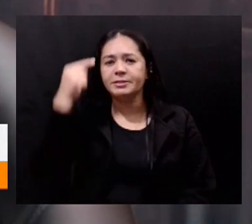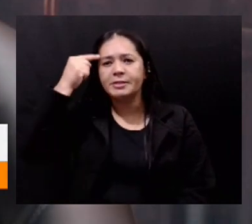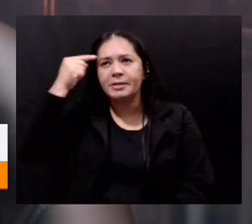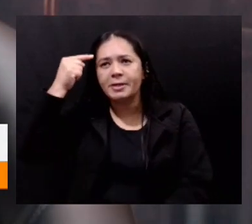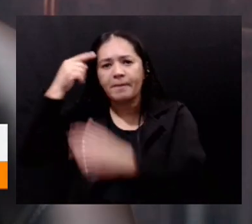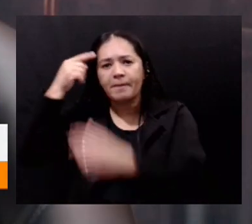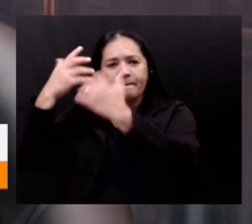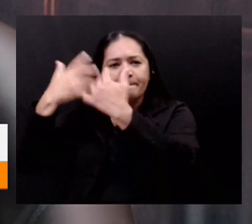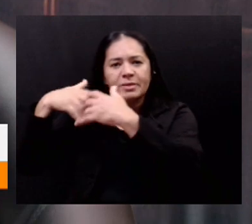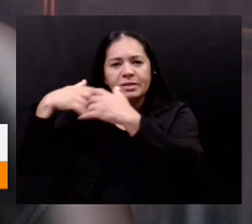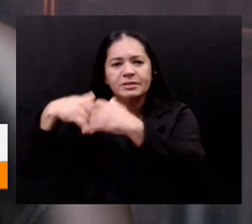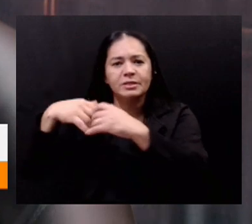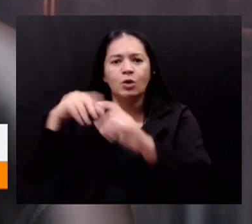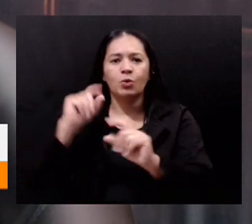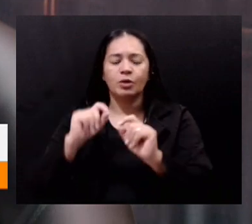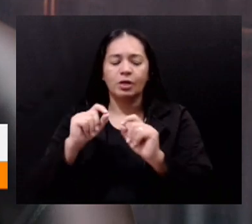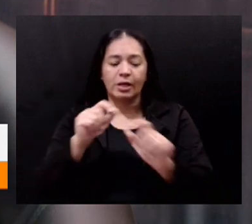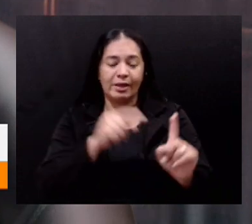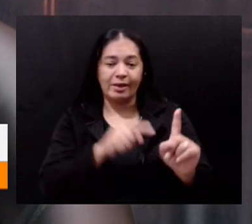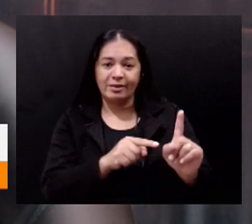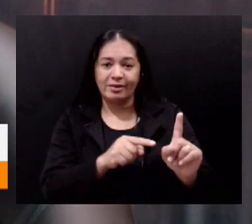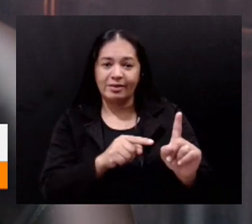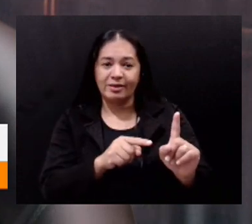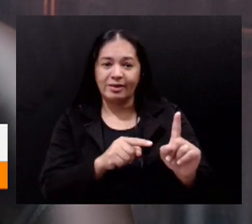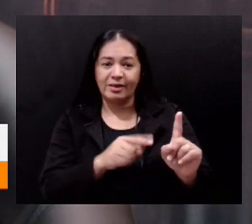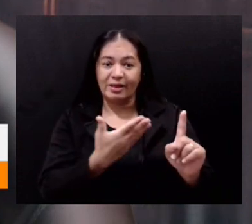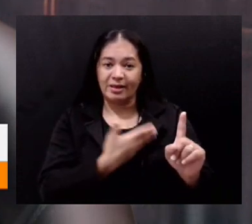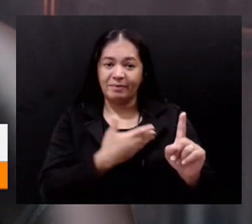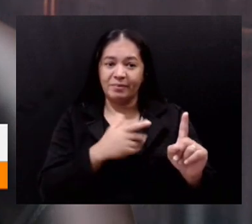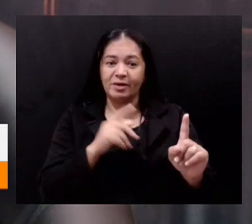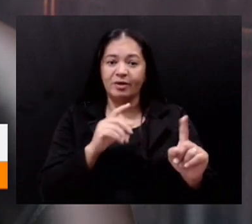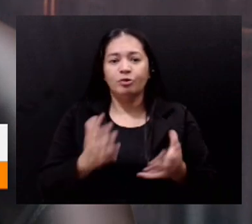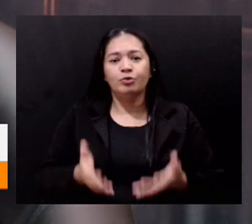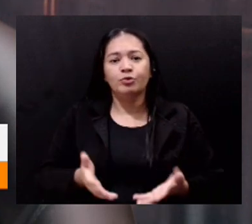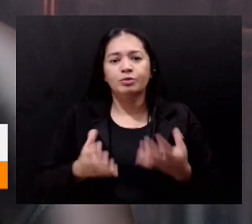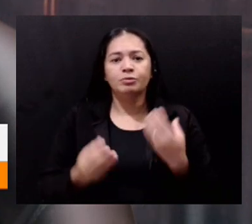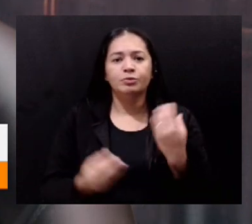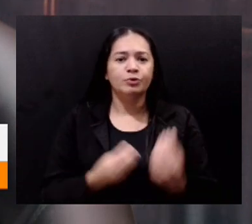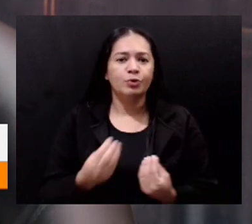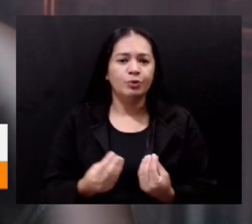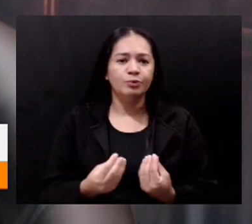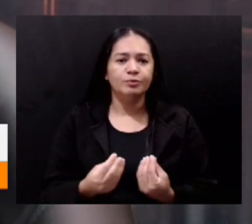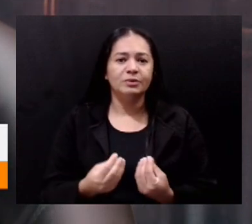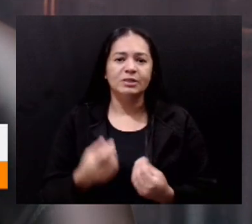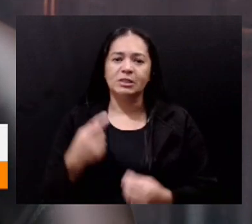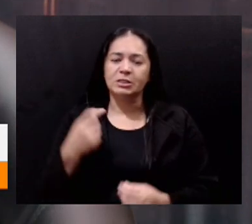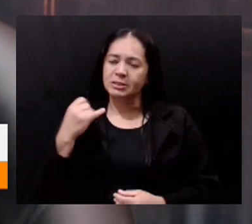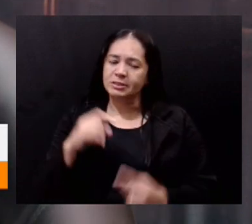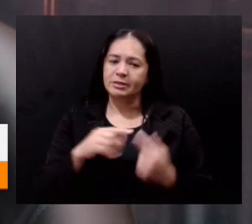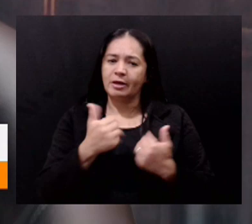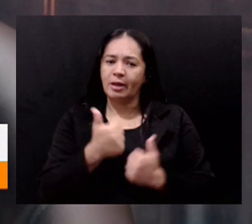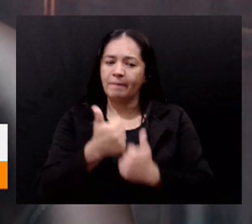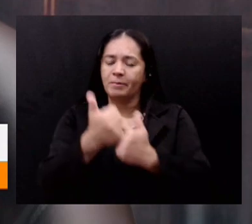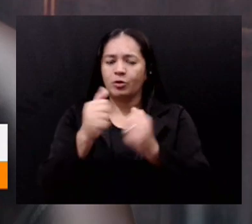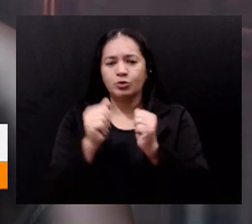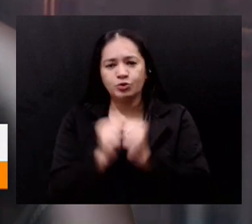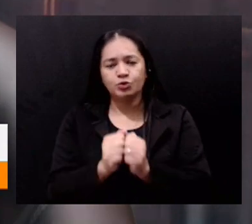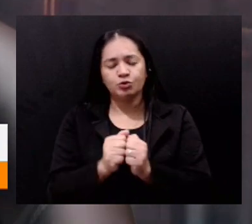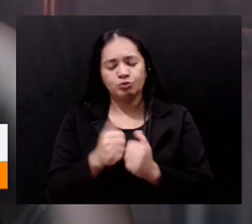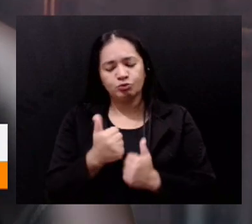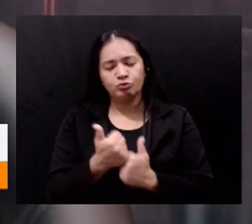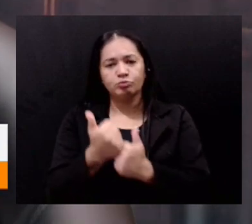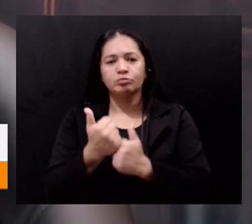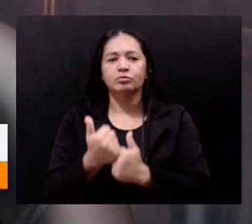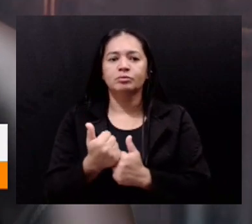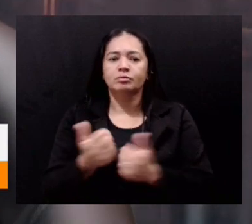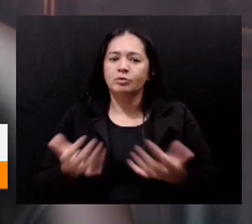a pessoa tem para contribuir, né, se ela está sempre ali te apoiando, sempre caminhando junto com você, né, quando você